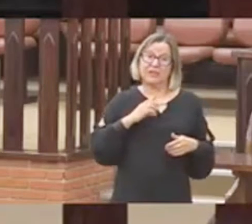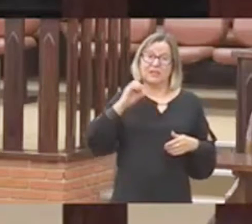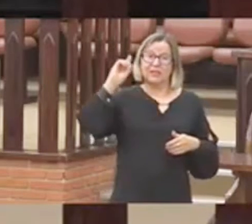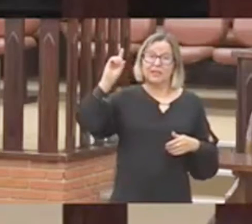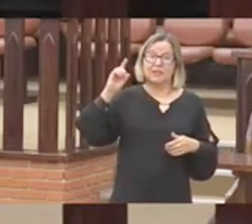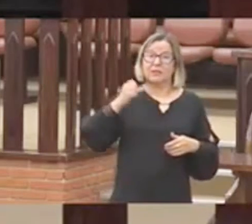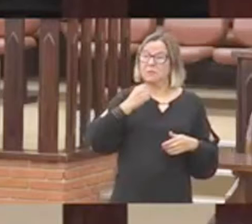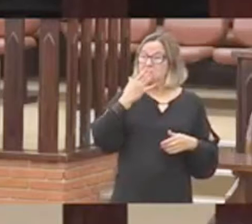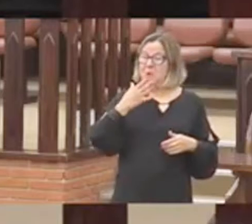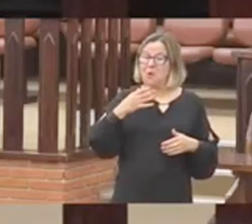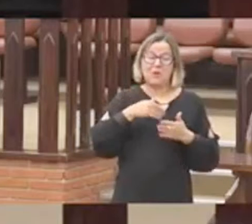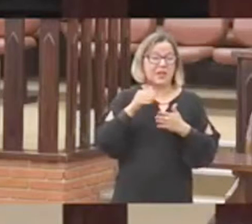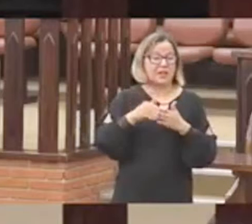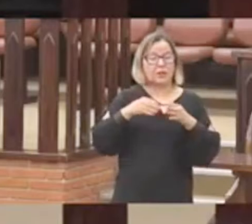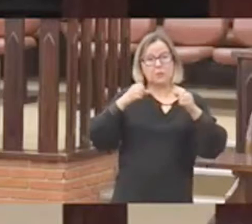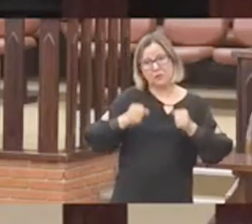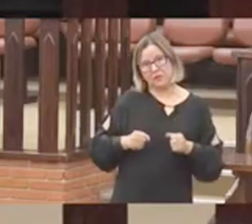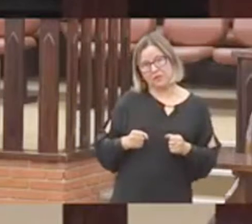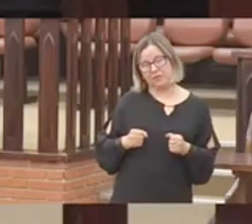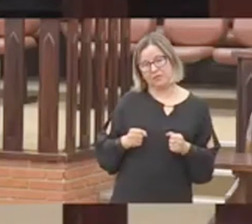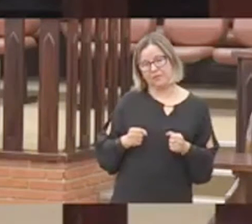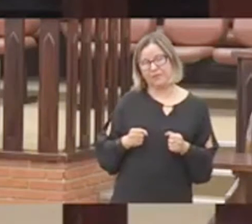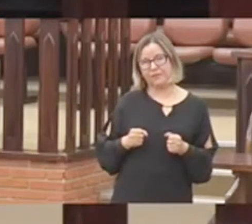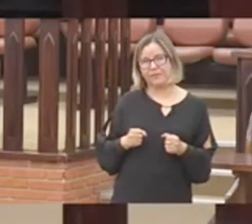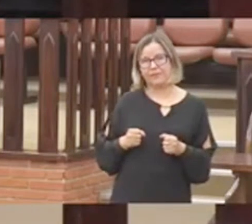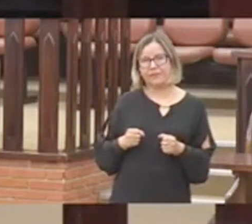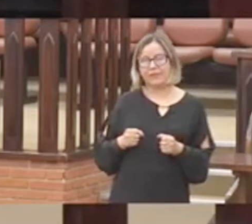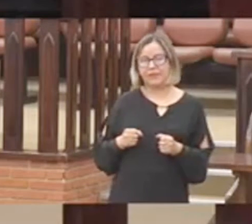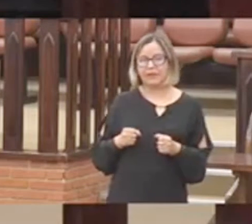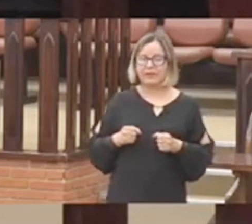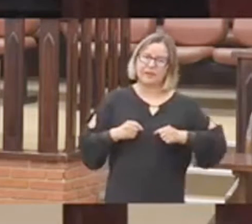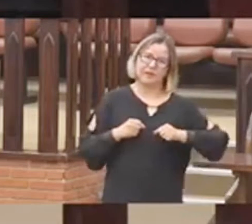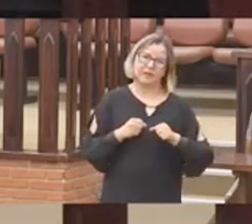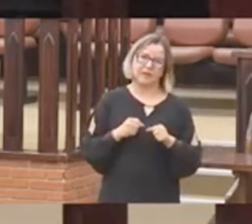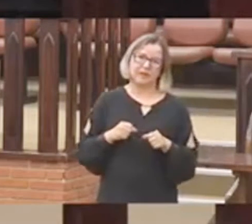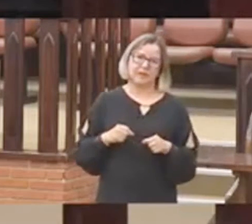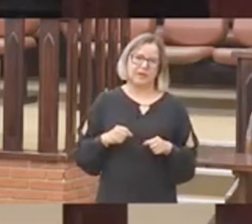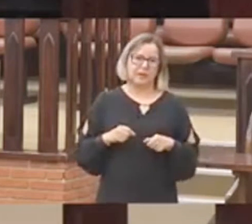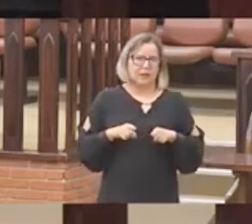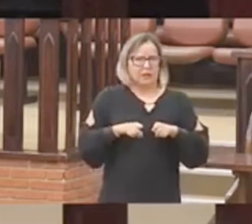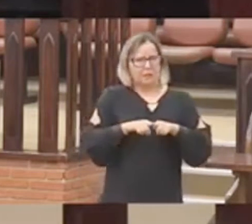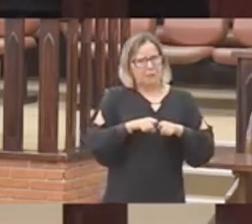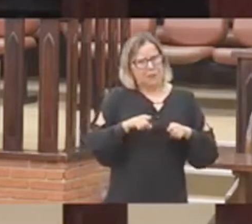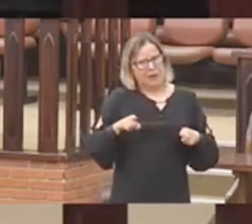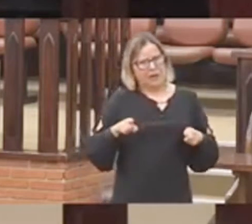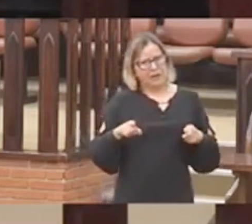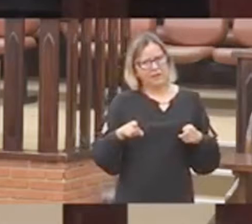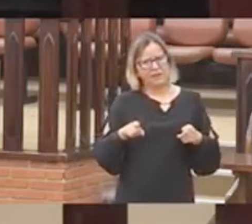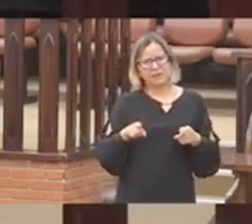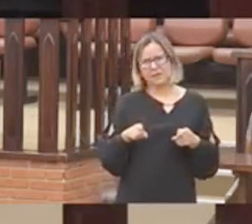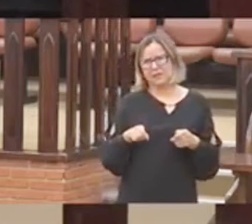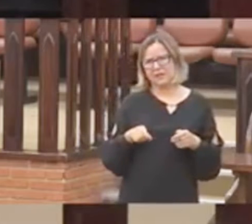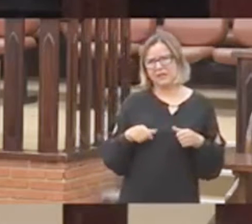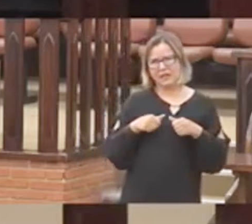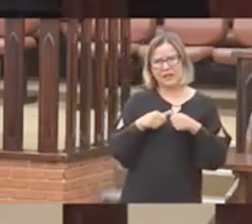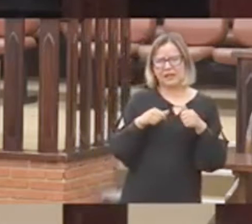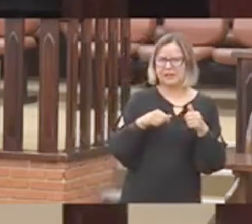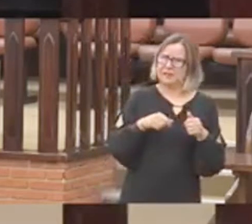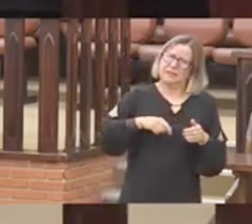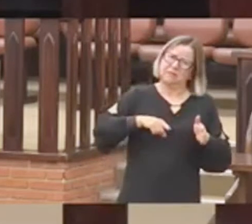famosa, mas inapropriada, para não dizer petulante pergunta, acaba sendo